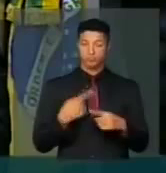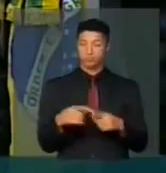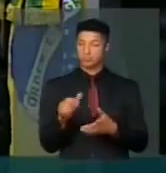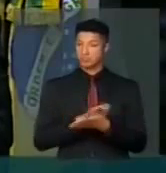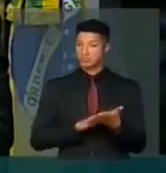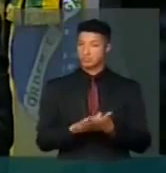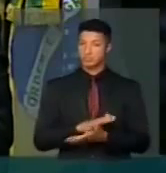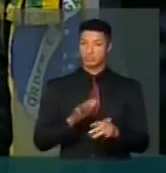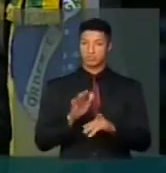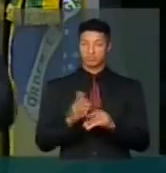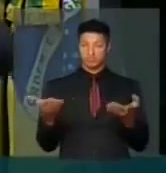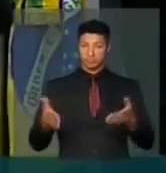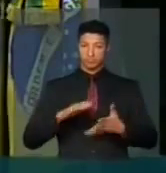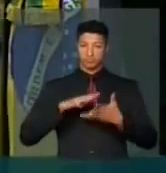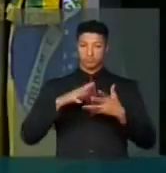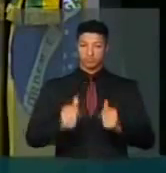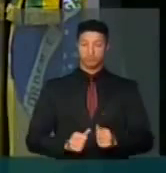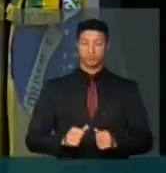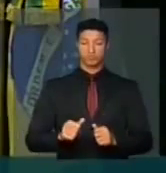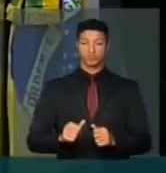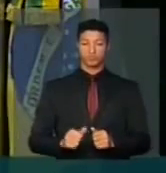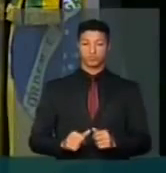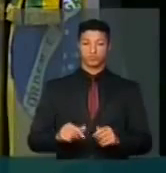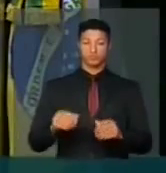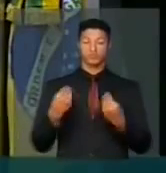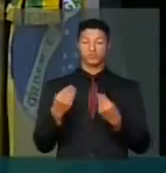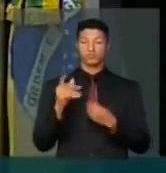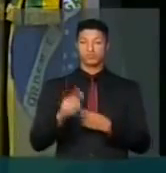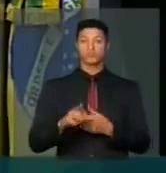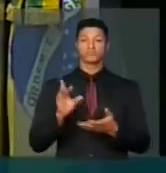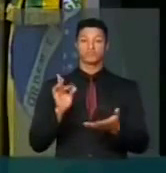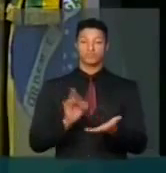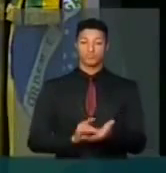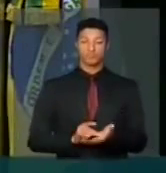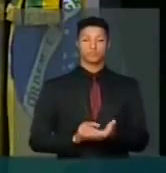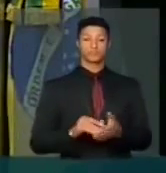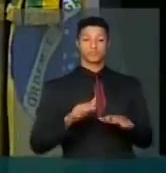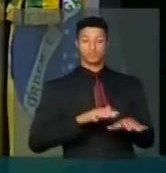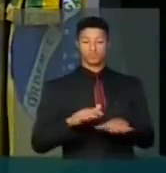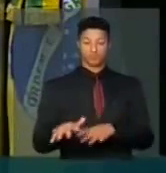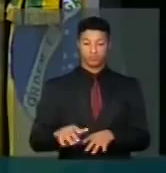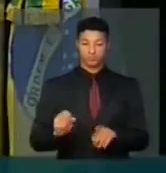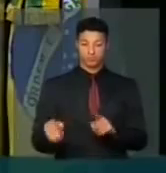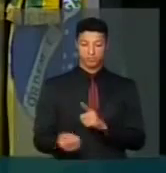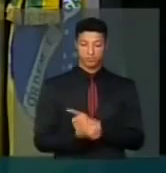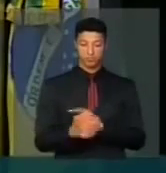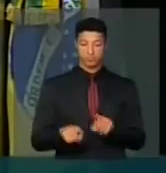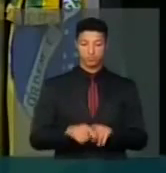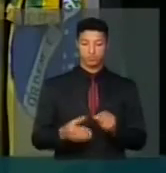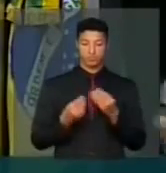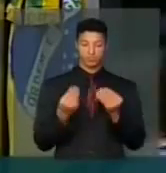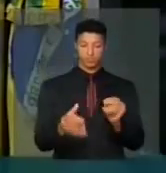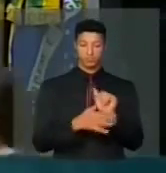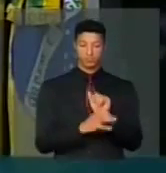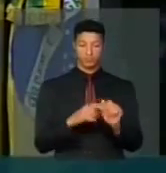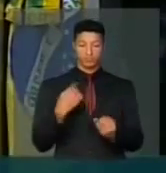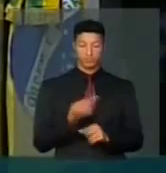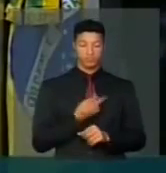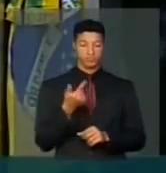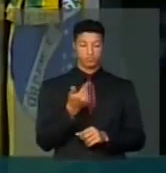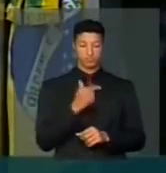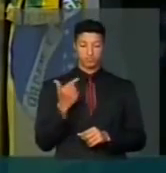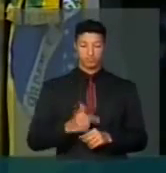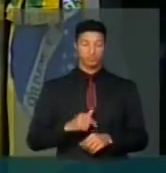nenhuma legislação hoje no mundo excepcionaliza, como essa excepcionaliza os movimentos e a ele dá garantia. O que eu não